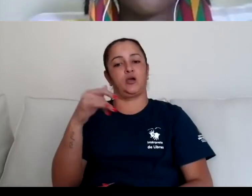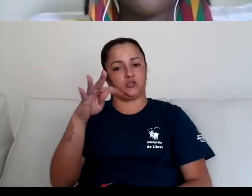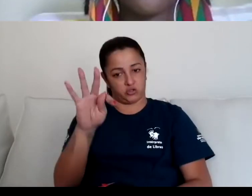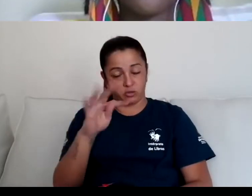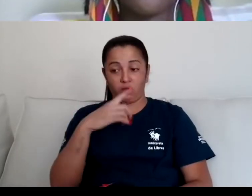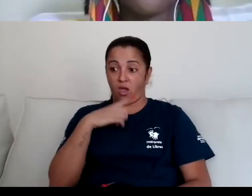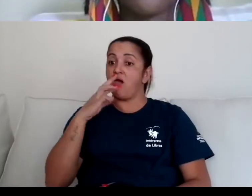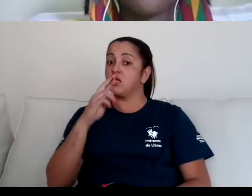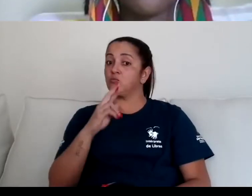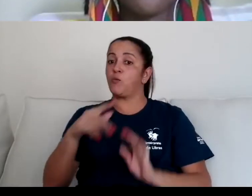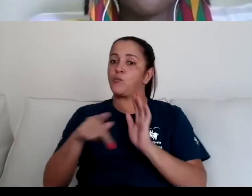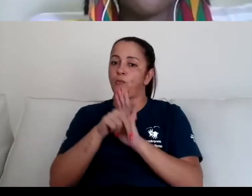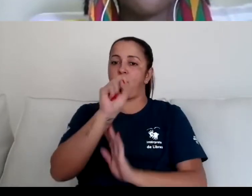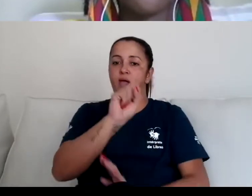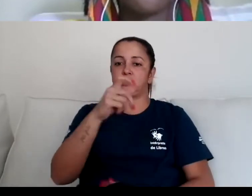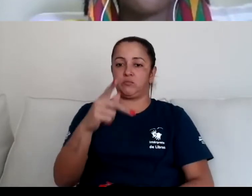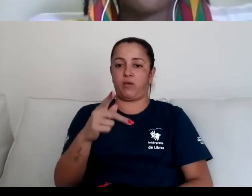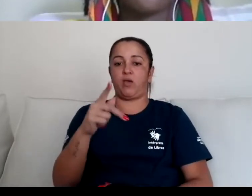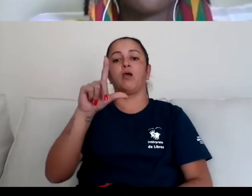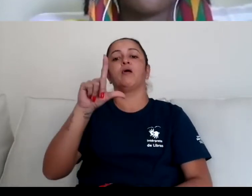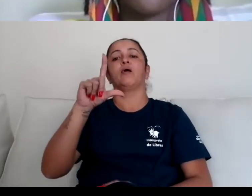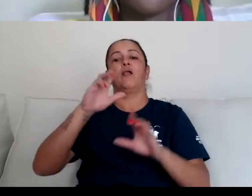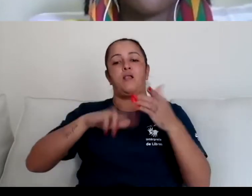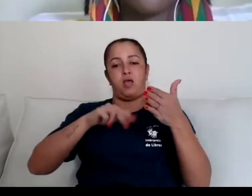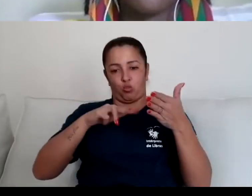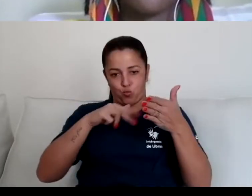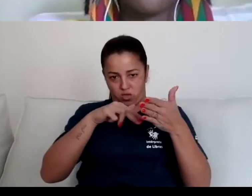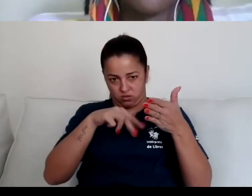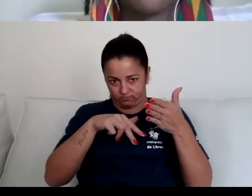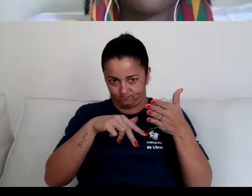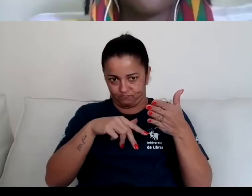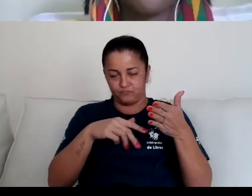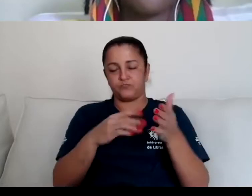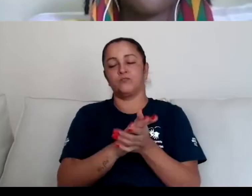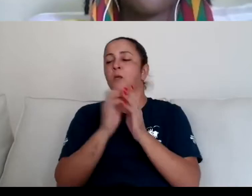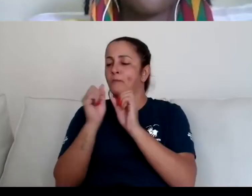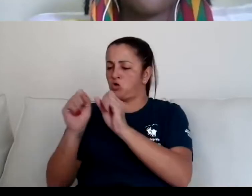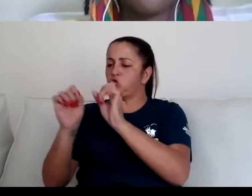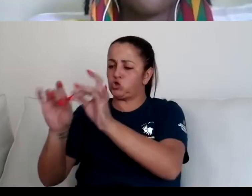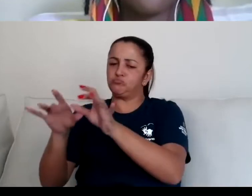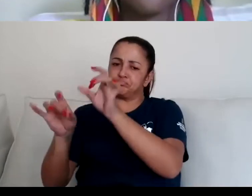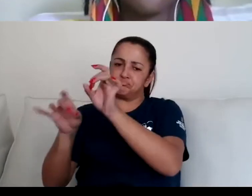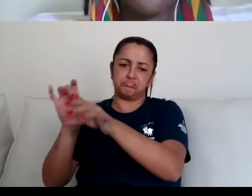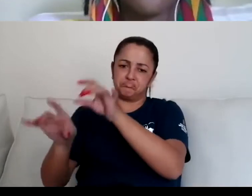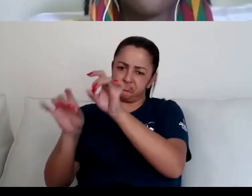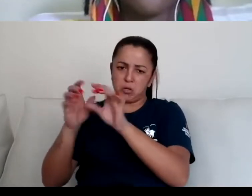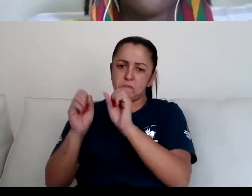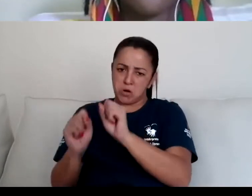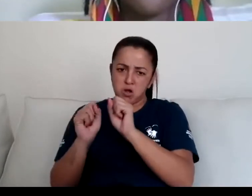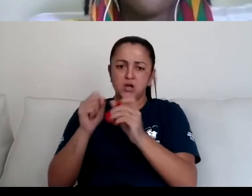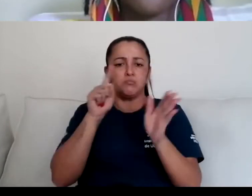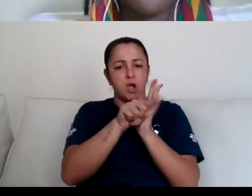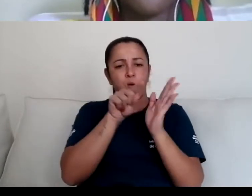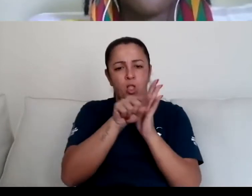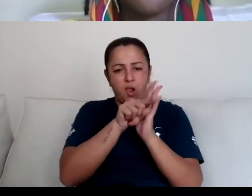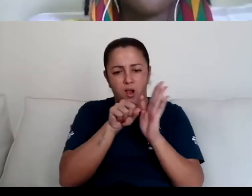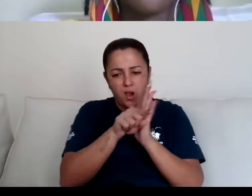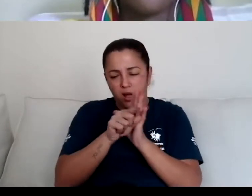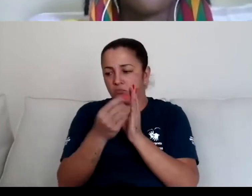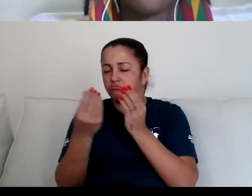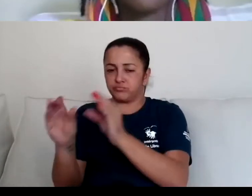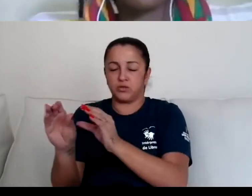Então, vocês já podem ir deixando as perguntas de vocês aí no chat. E, por fim, depois disso, nós faremos as